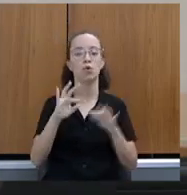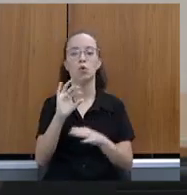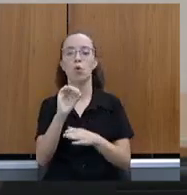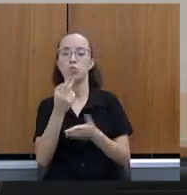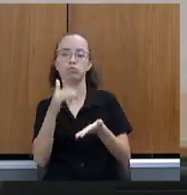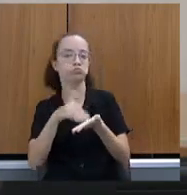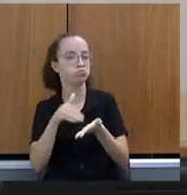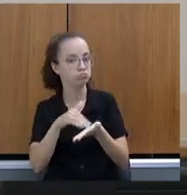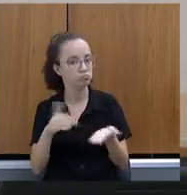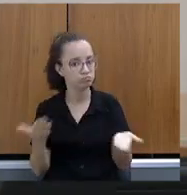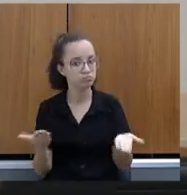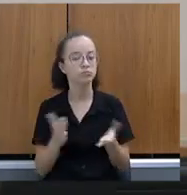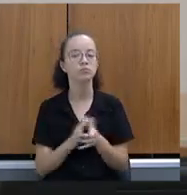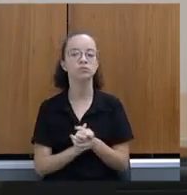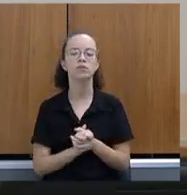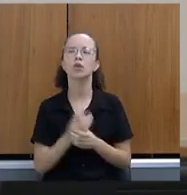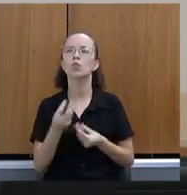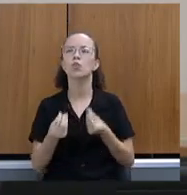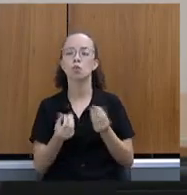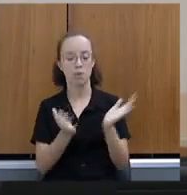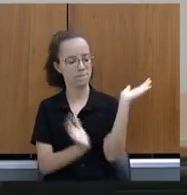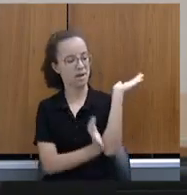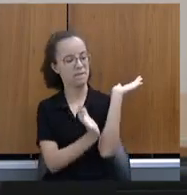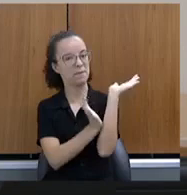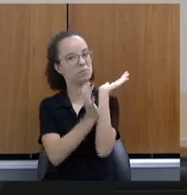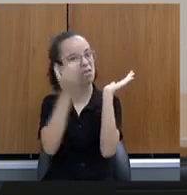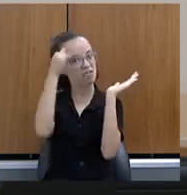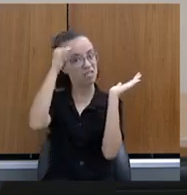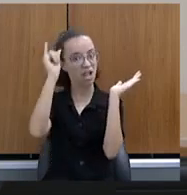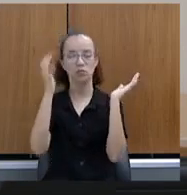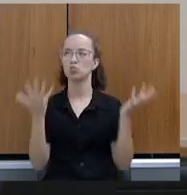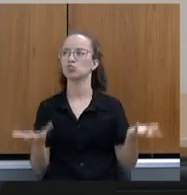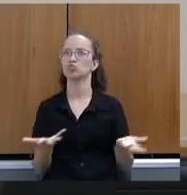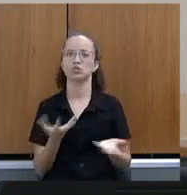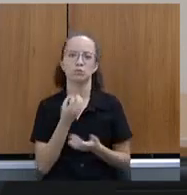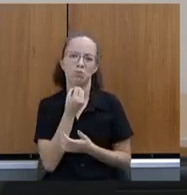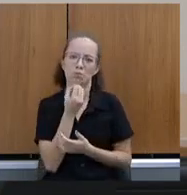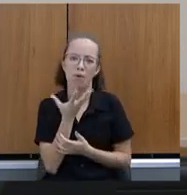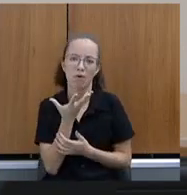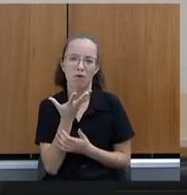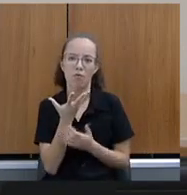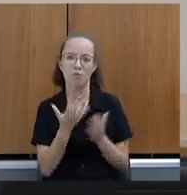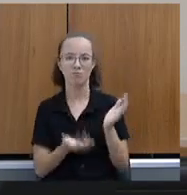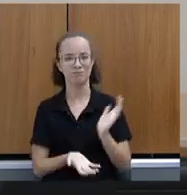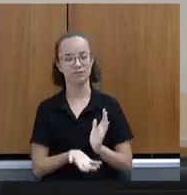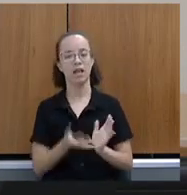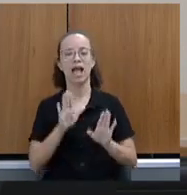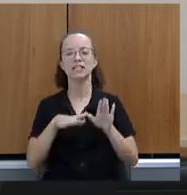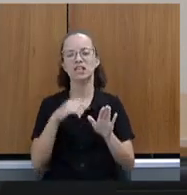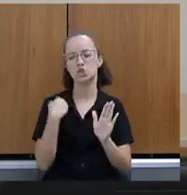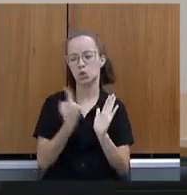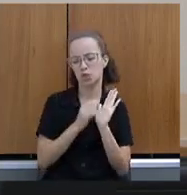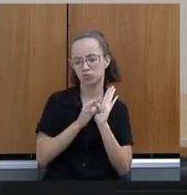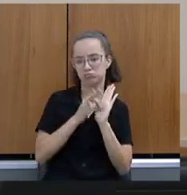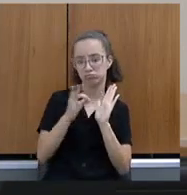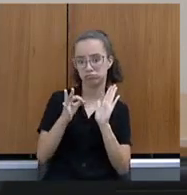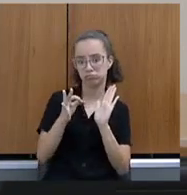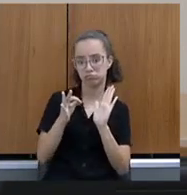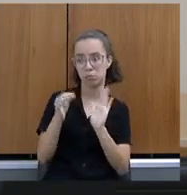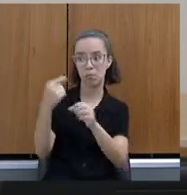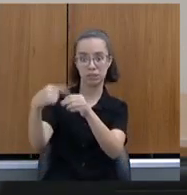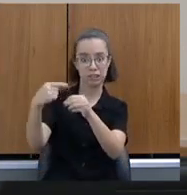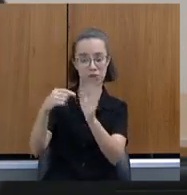secretaria de forma menos burocrática isso para nós é muito bom porque muita das vezes a gente faz a indicação para o município